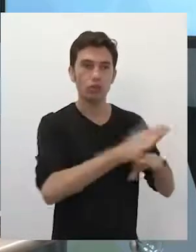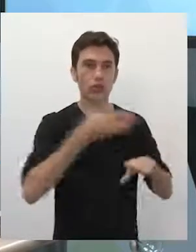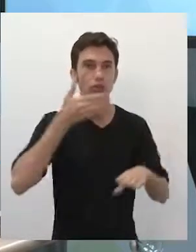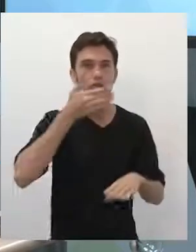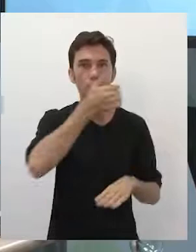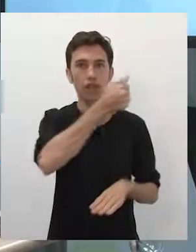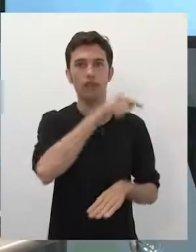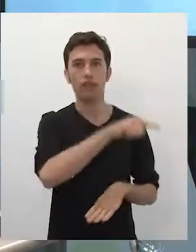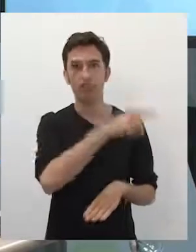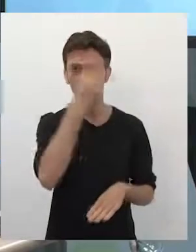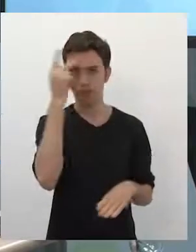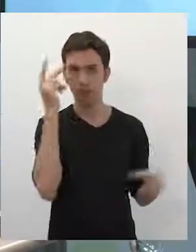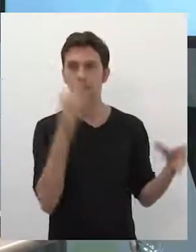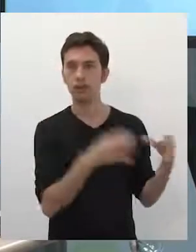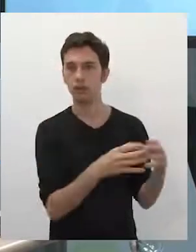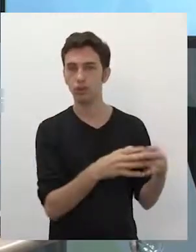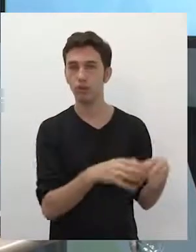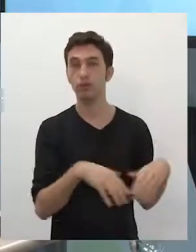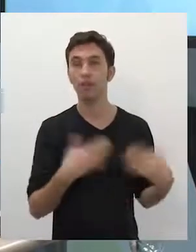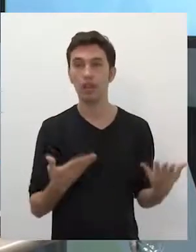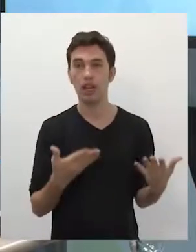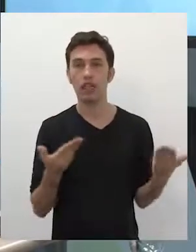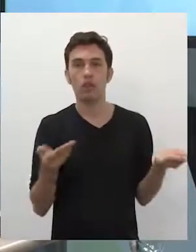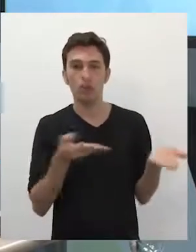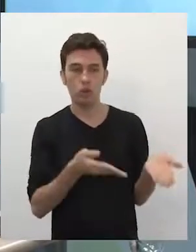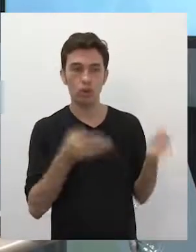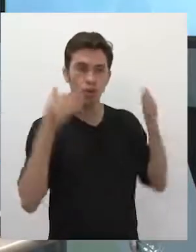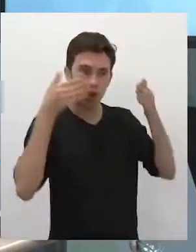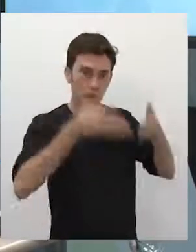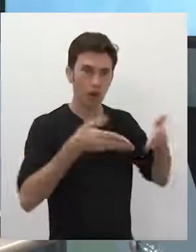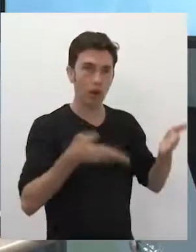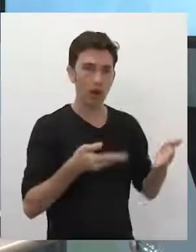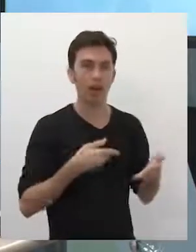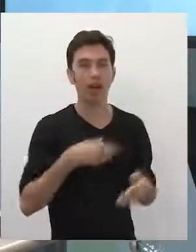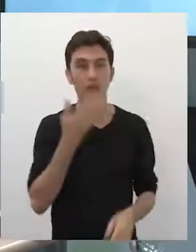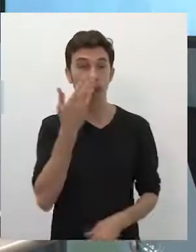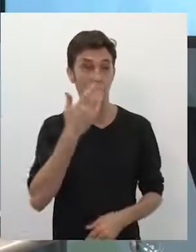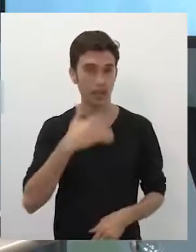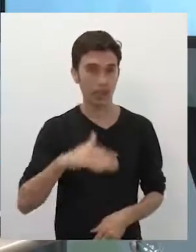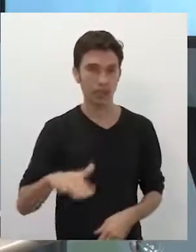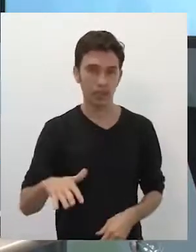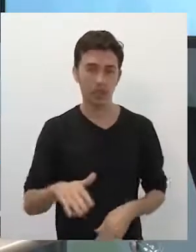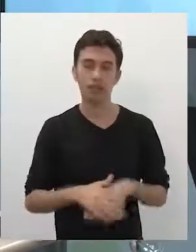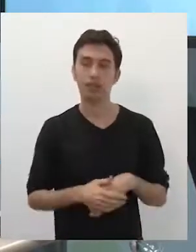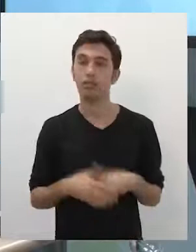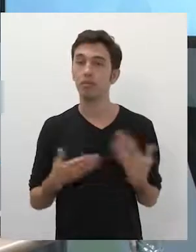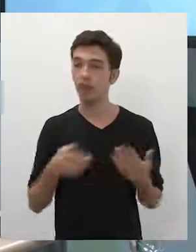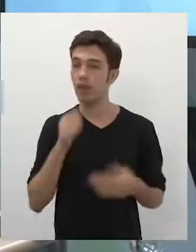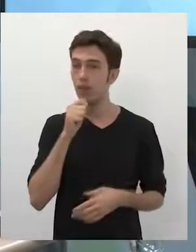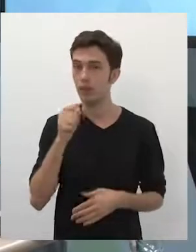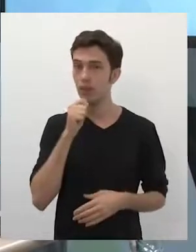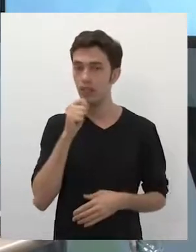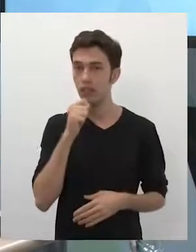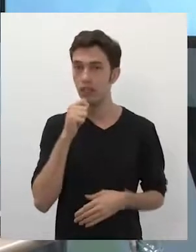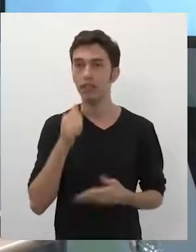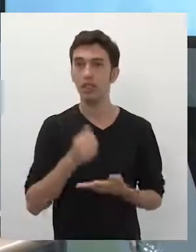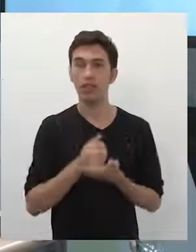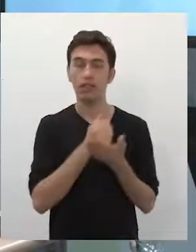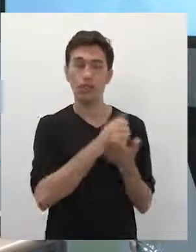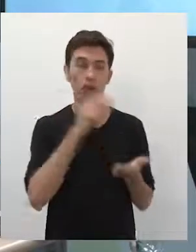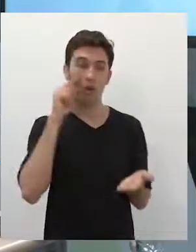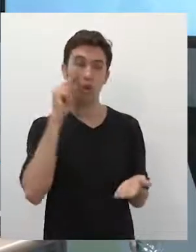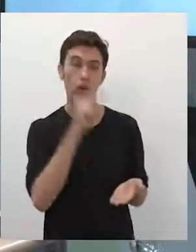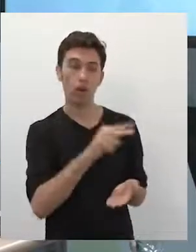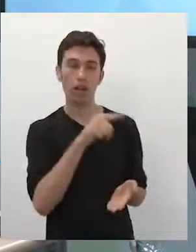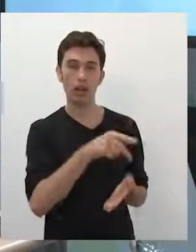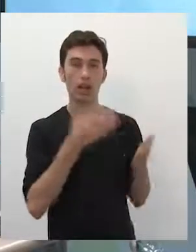pessoas, que no caso aqui o foco está nas crianças. Então observem que a reportagem nos está levando para um olhar